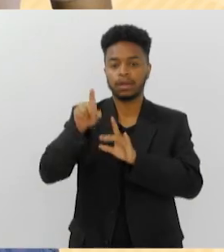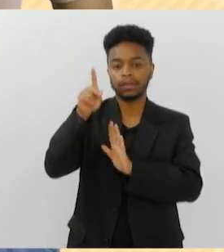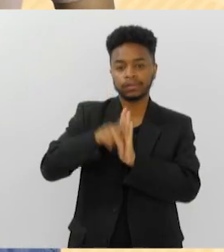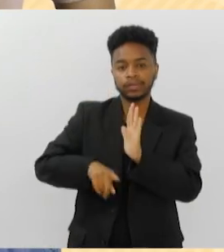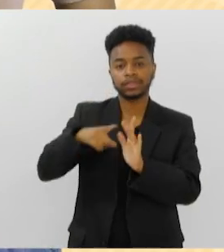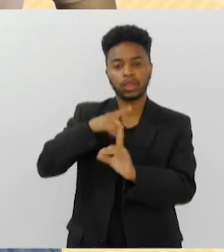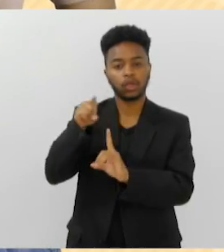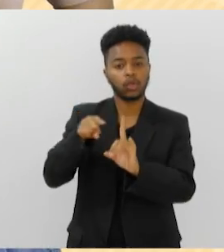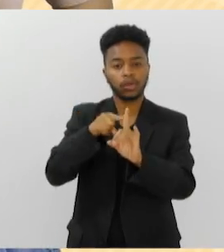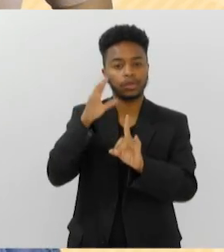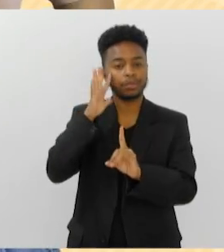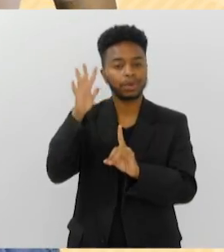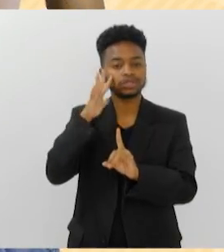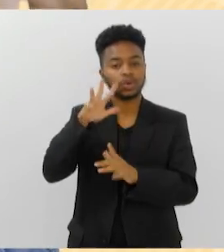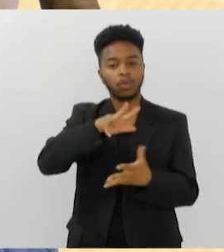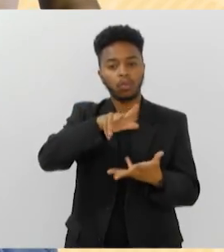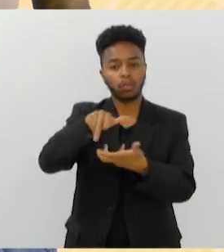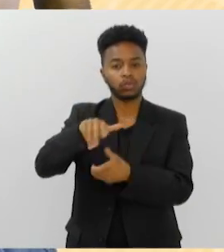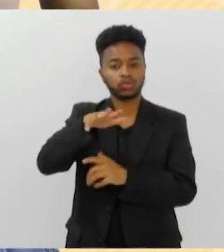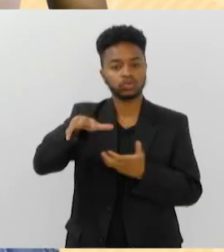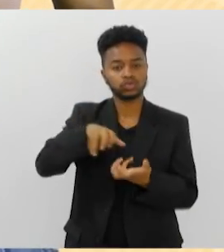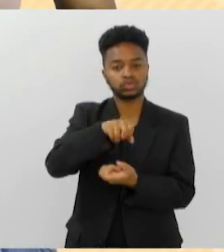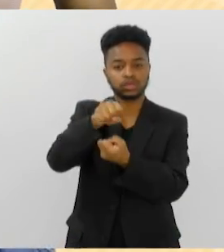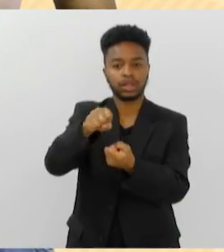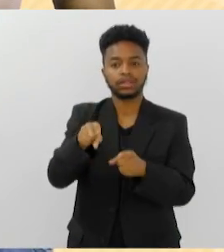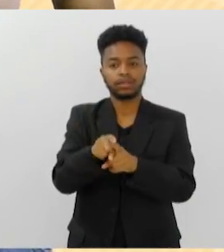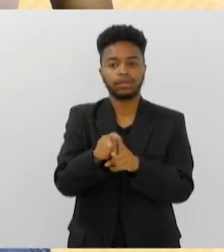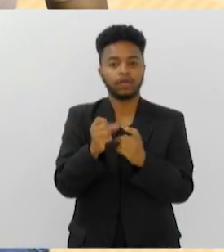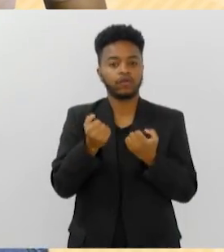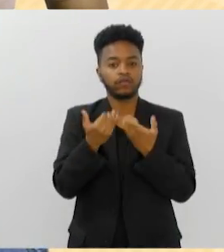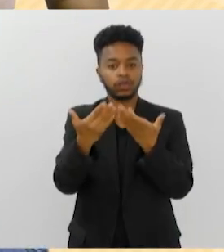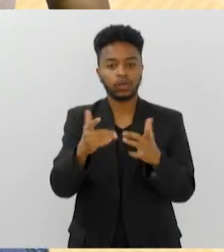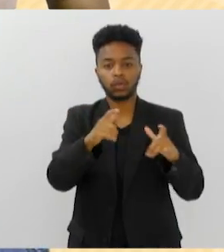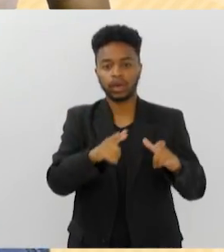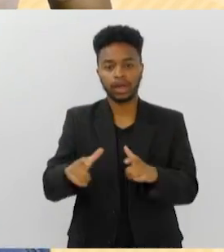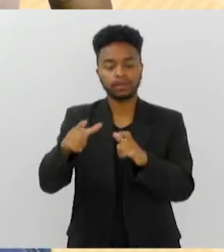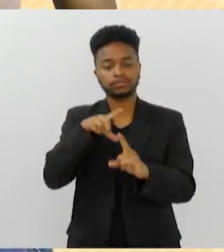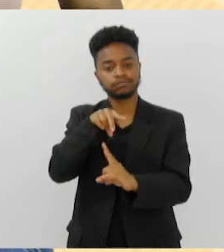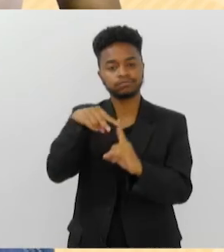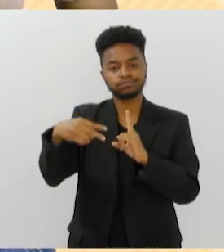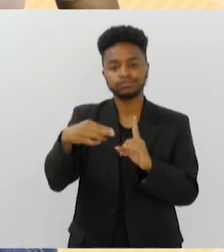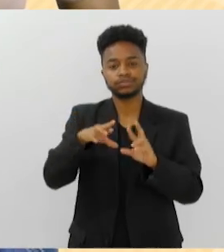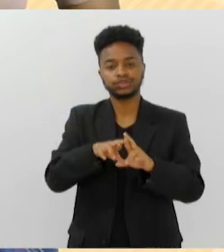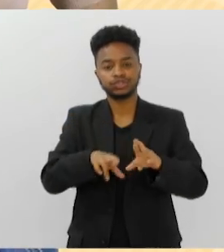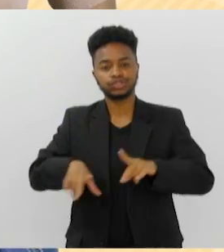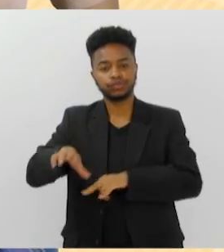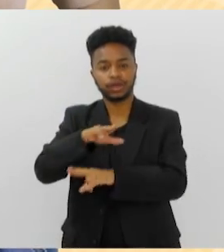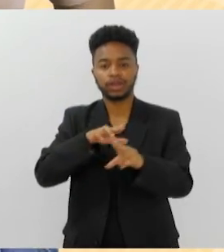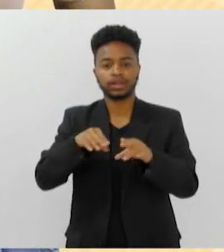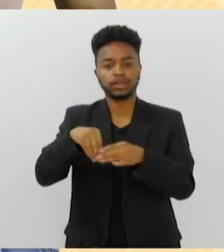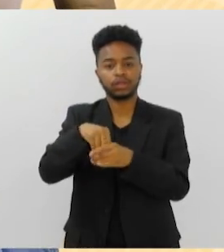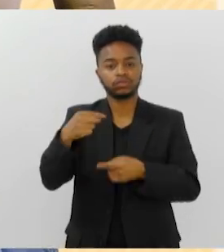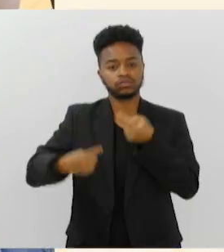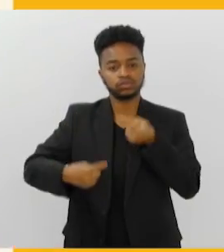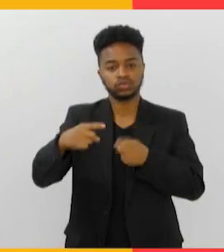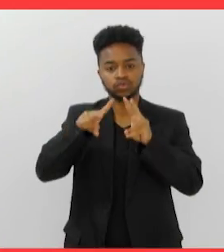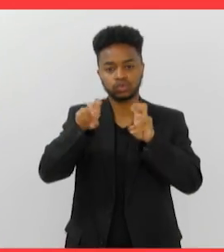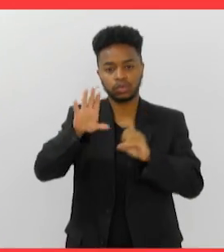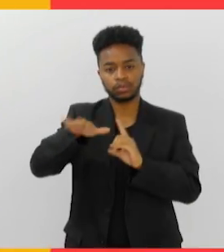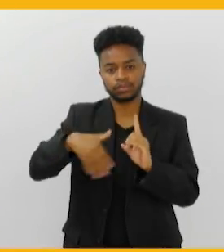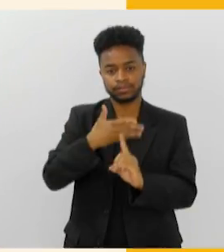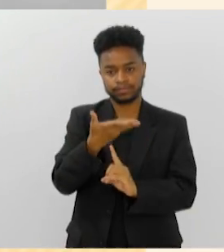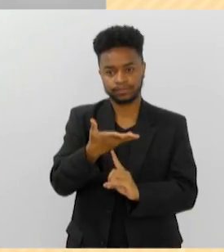um mundo mais sustentável e fornecer espaço para diferentes perspectivas dentro da discussão sobre o meio